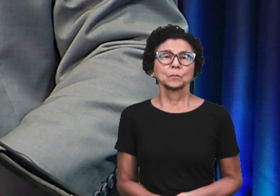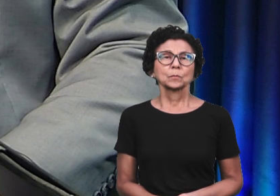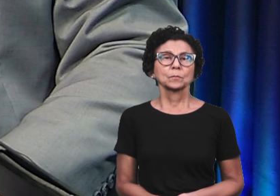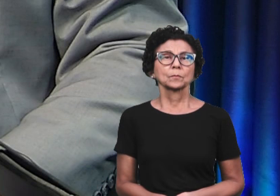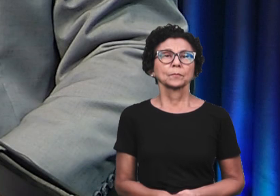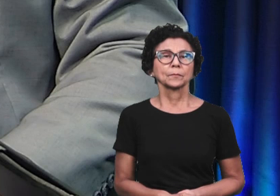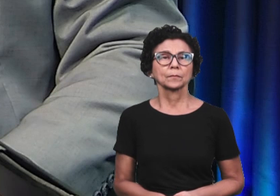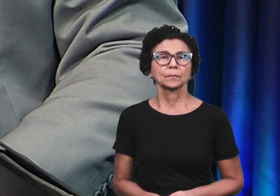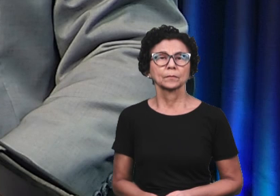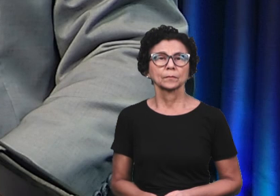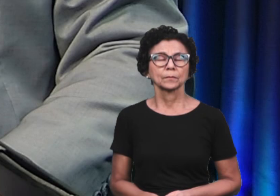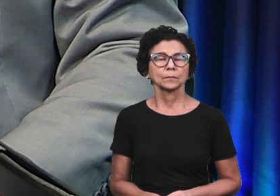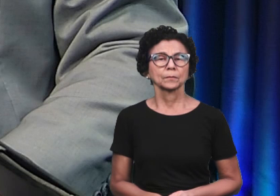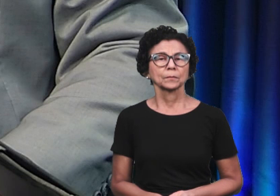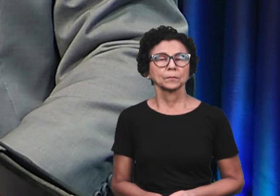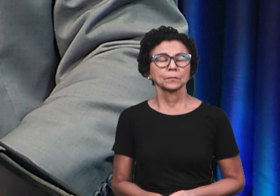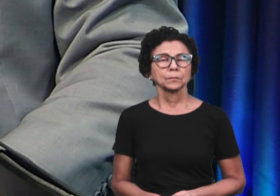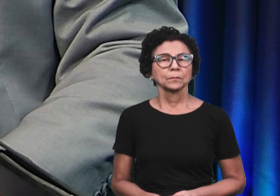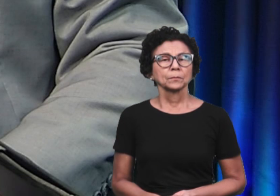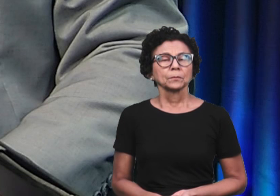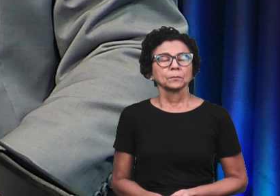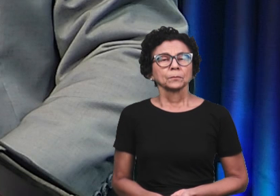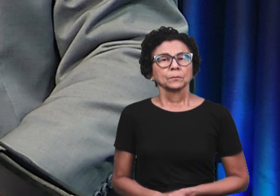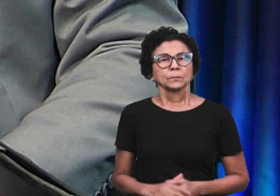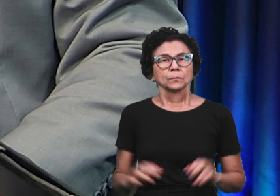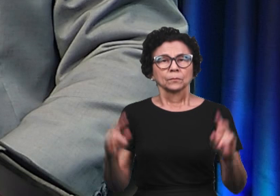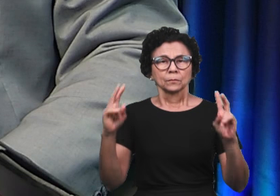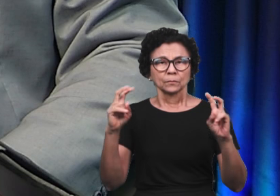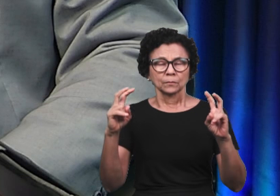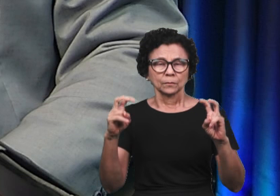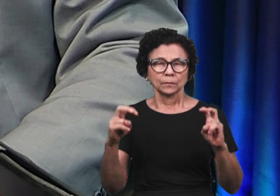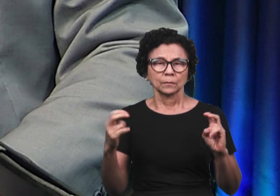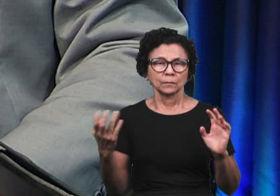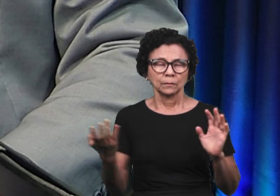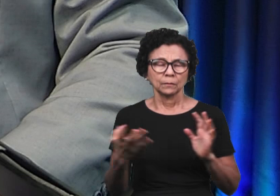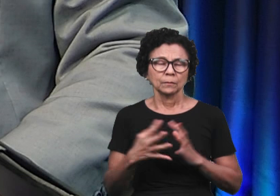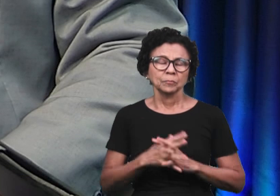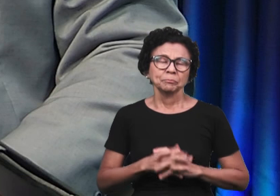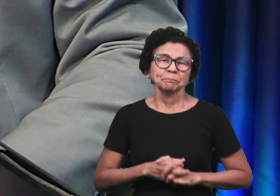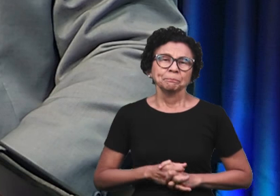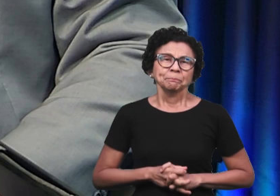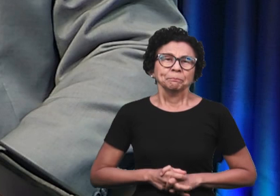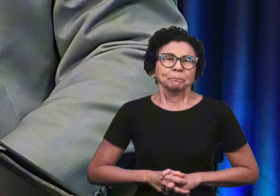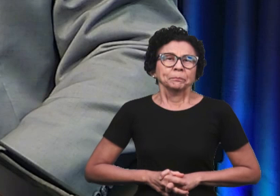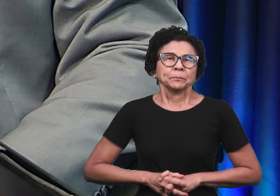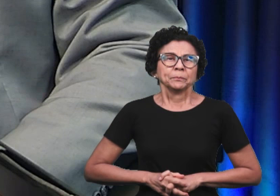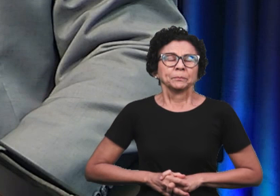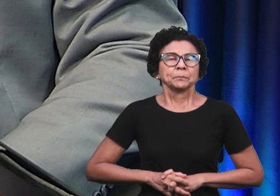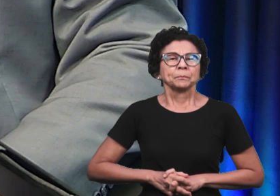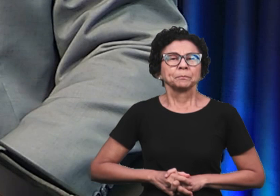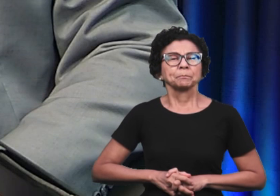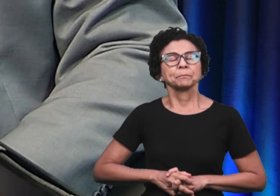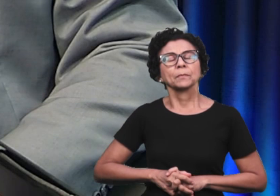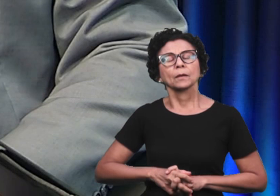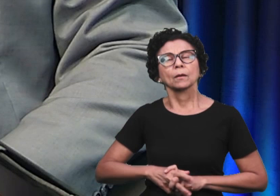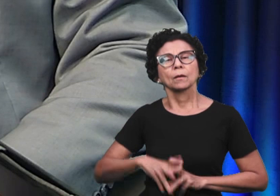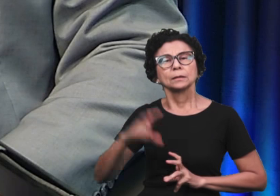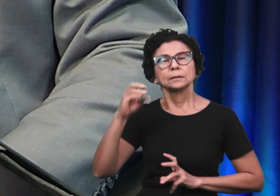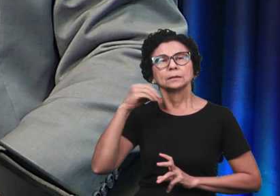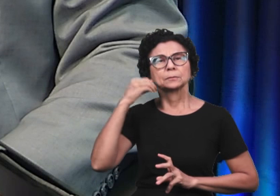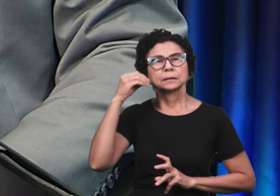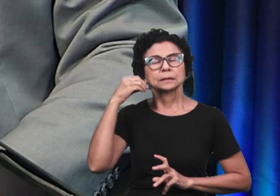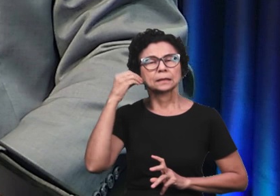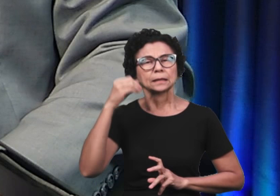tema deste episódio, que será sobre a experiência do chamado de